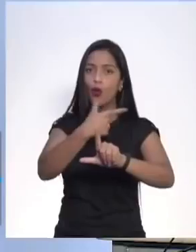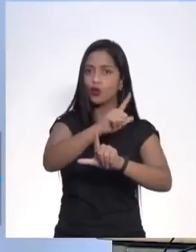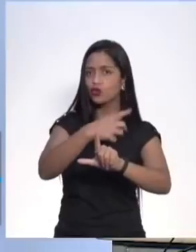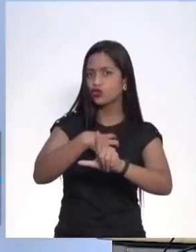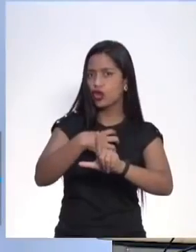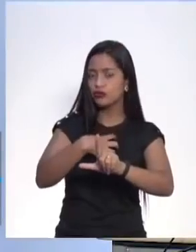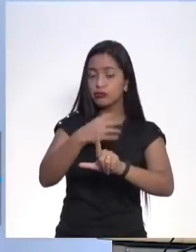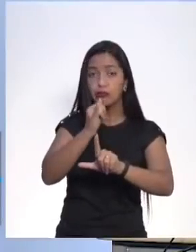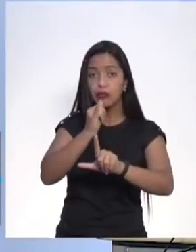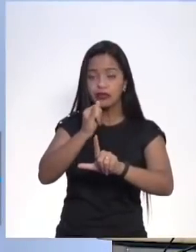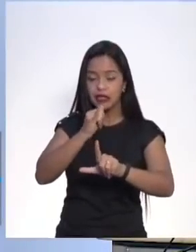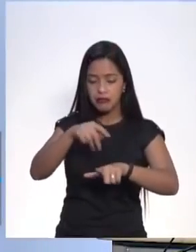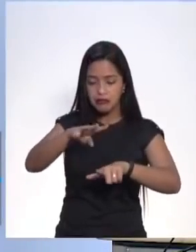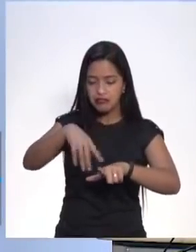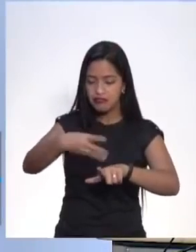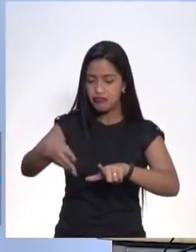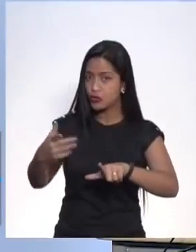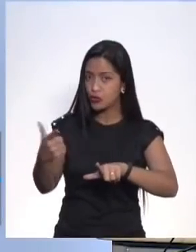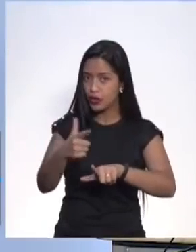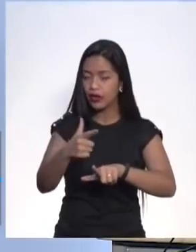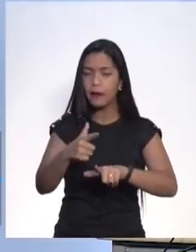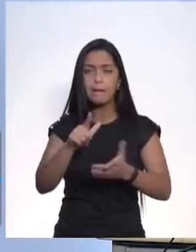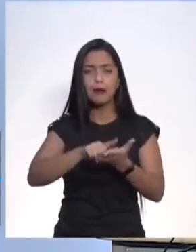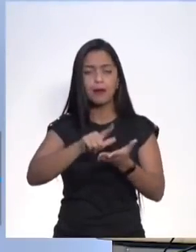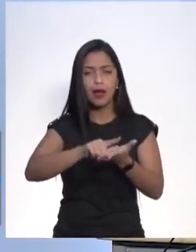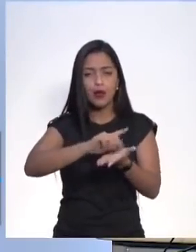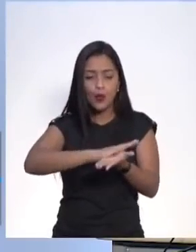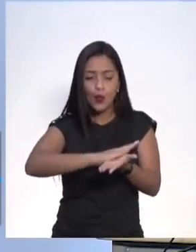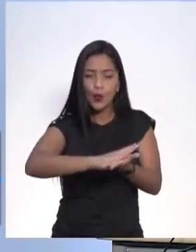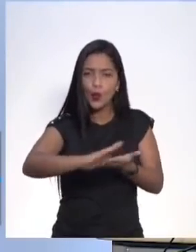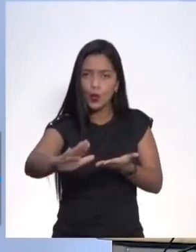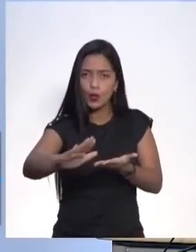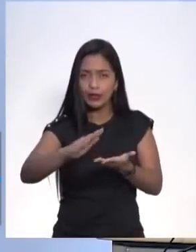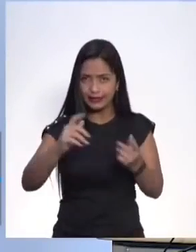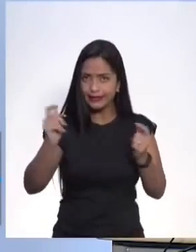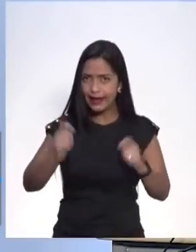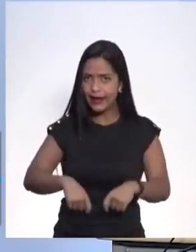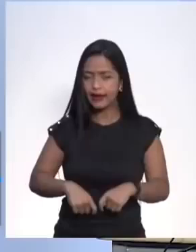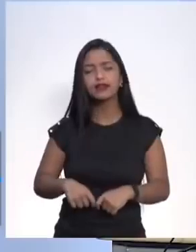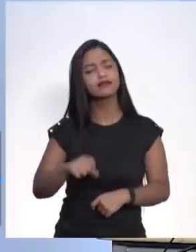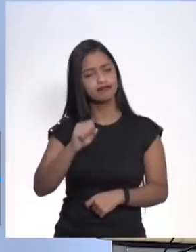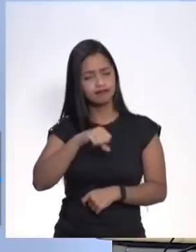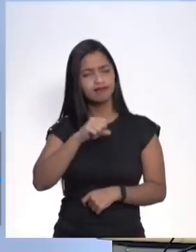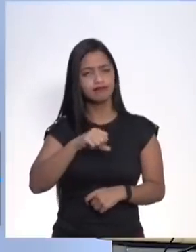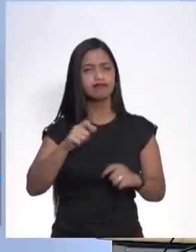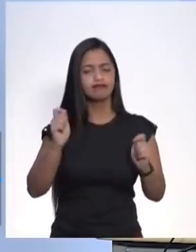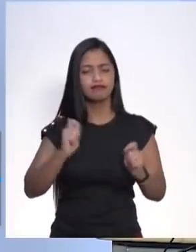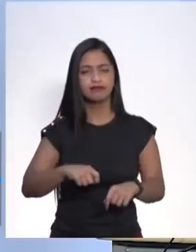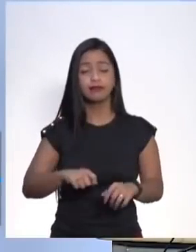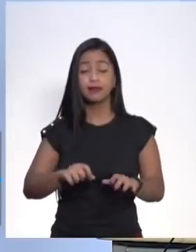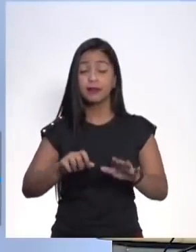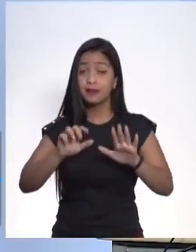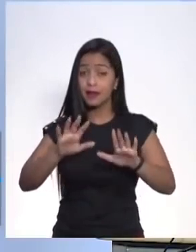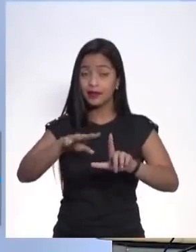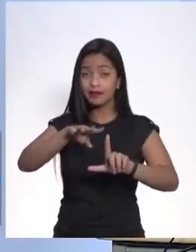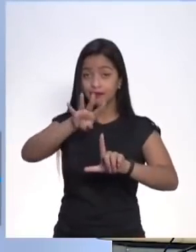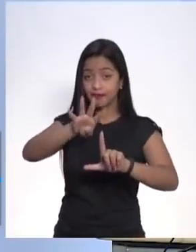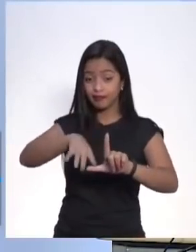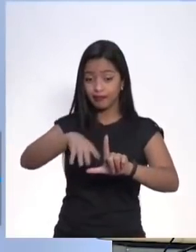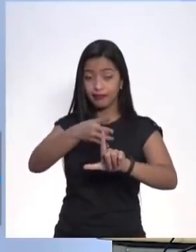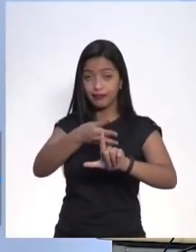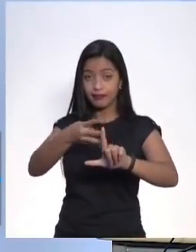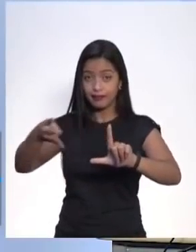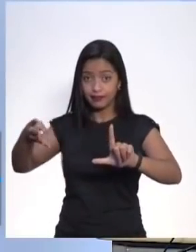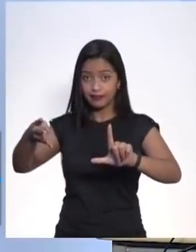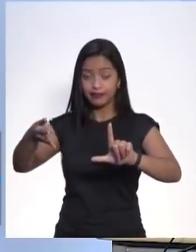É possível. Dá para até fazer lá. Você consegue fazer o plano cartesiano bonitinho e tal. É que a malha quadriculada eu